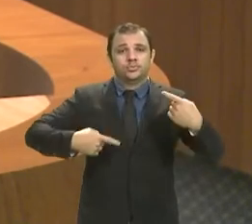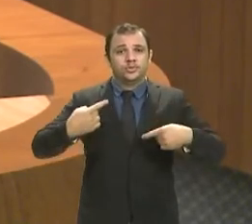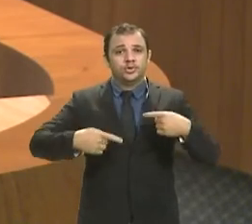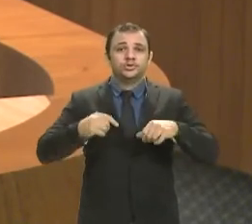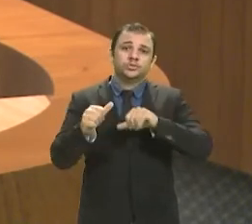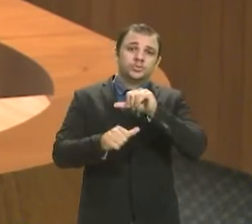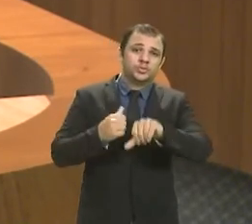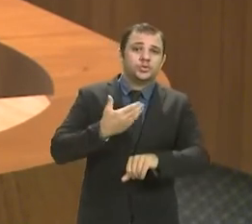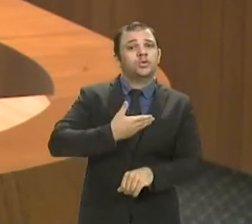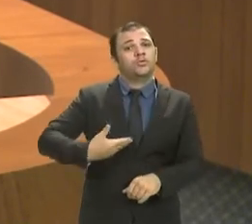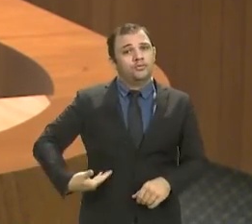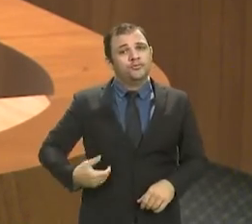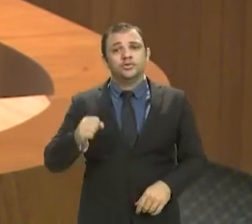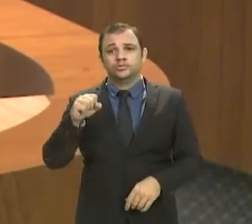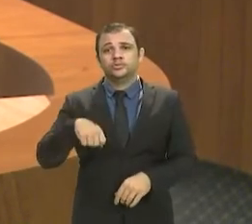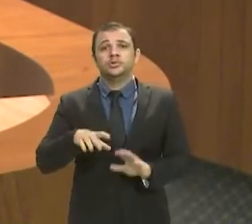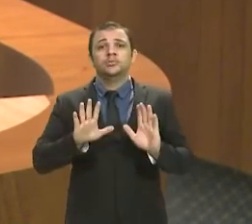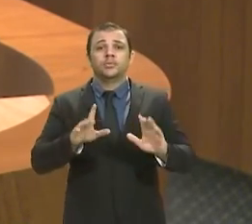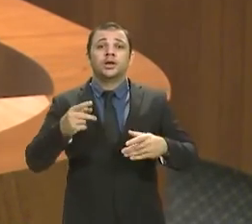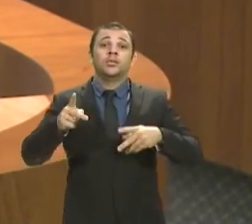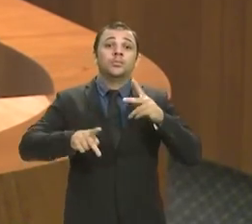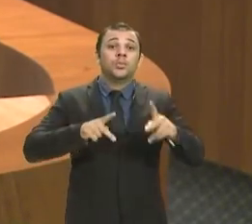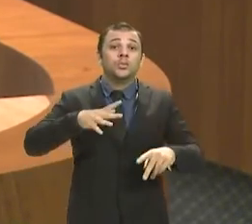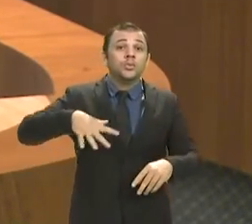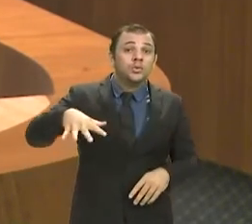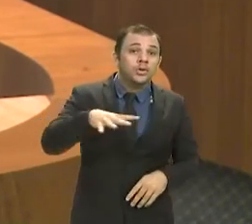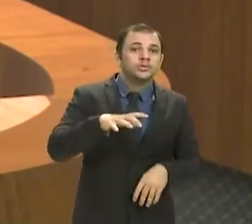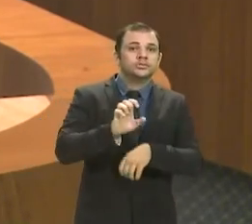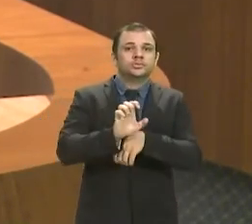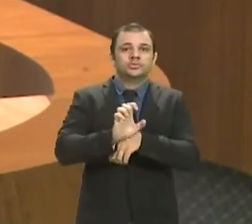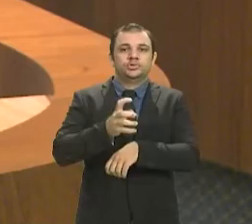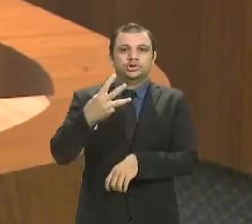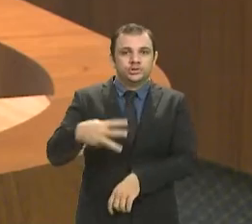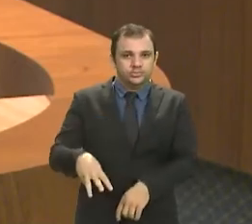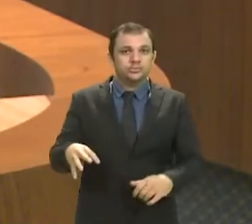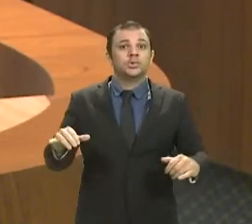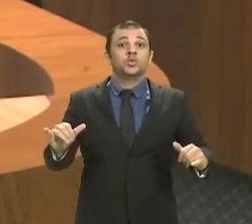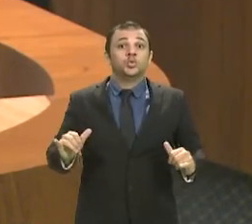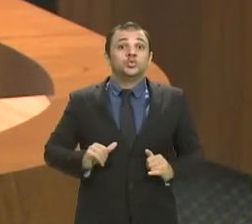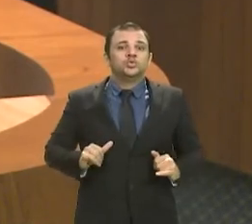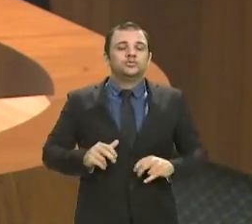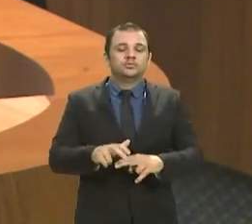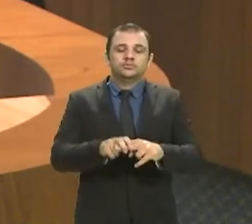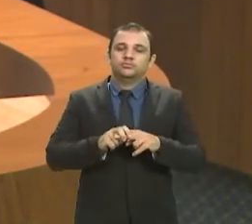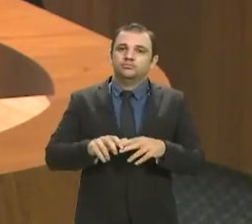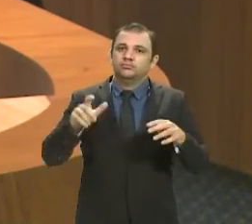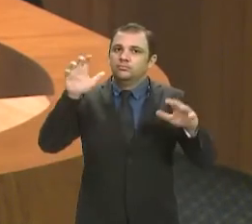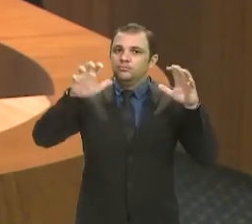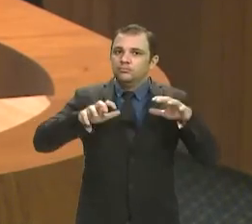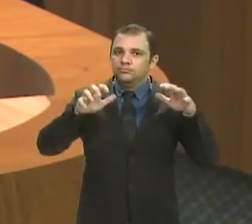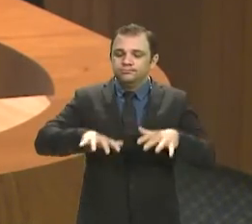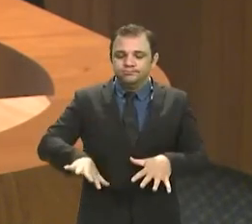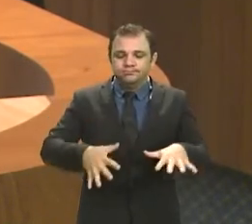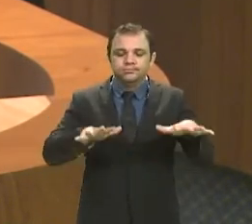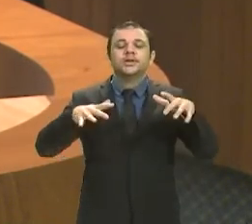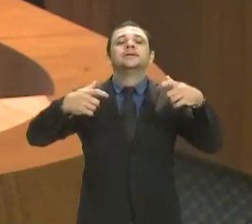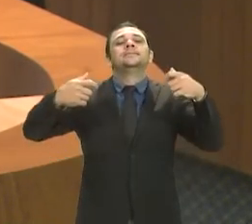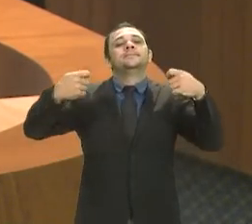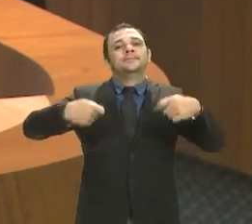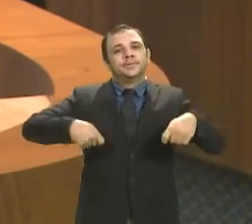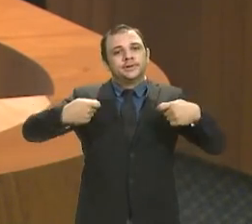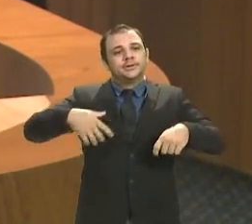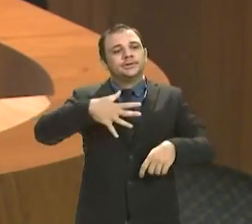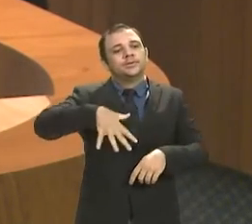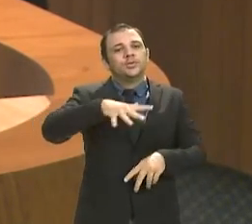mas a população do Maranhão, que está sendo atingida por essas enchentes, precisa ter o apoio